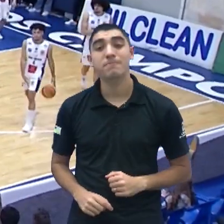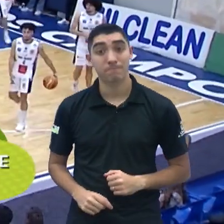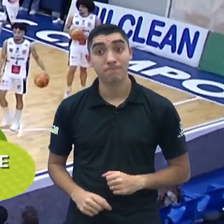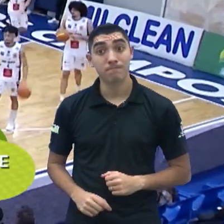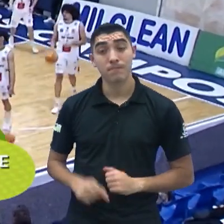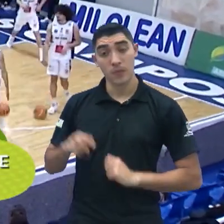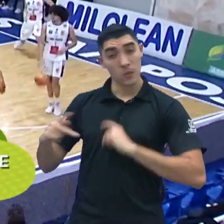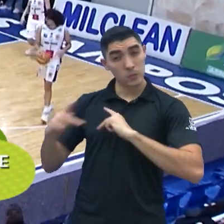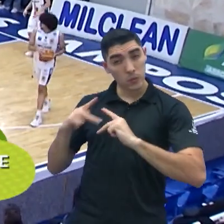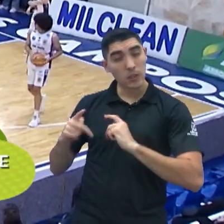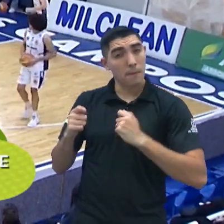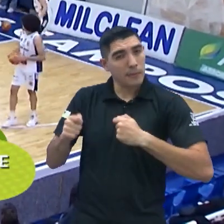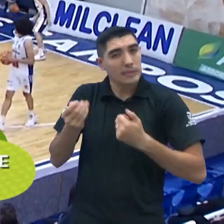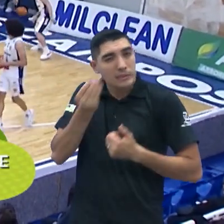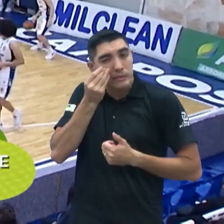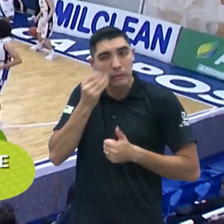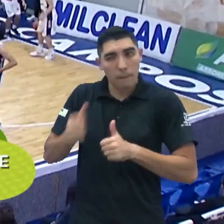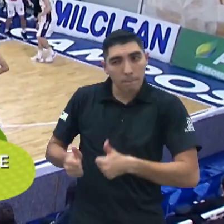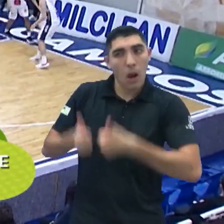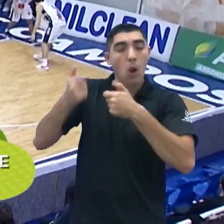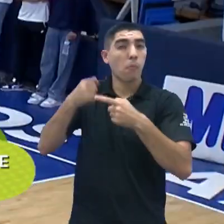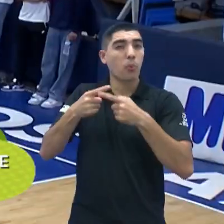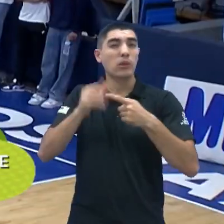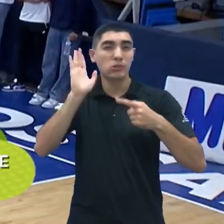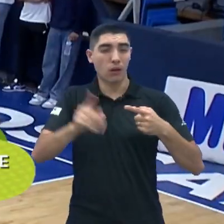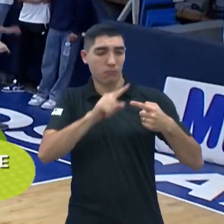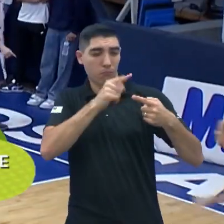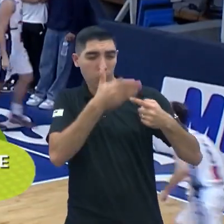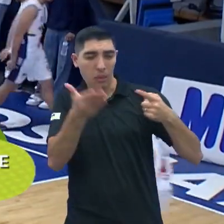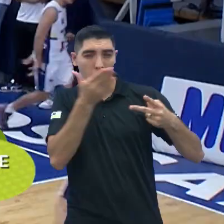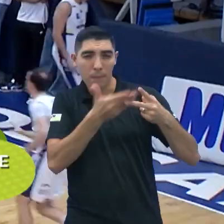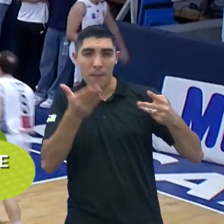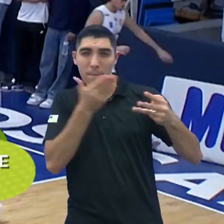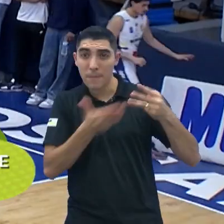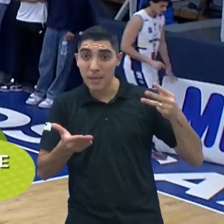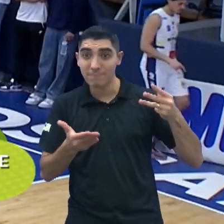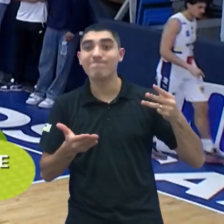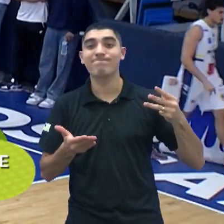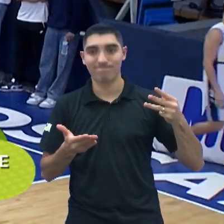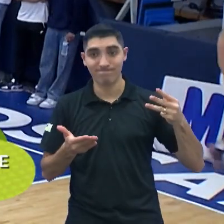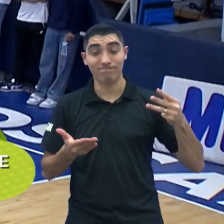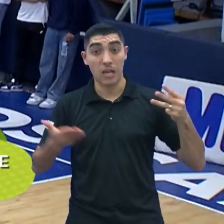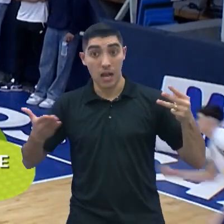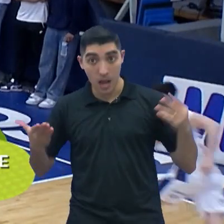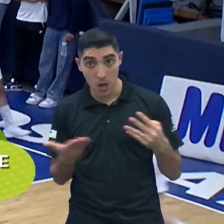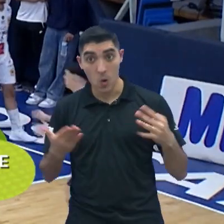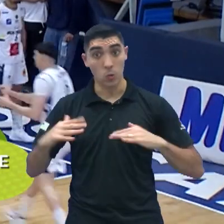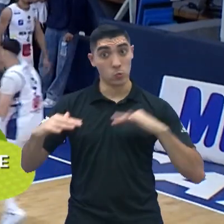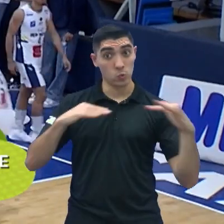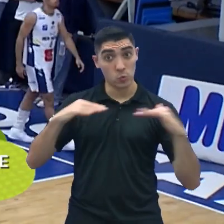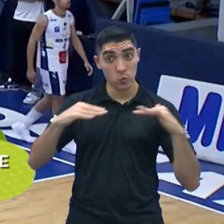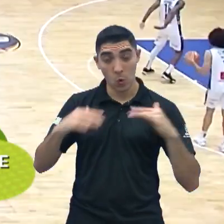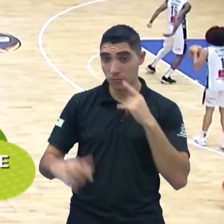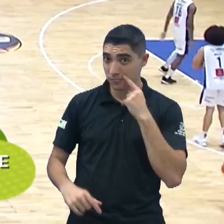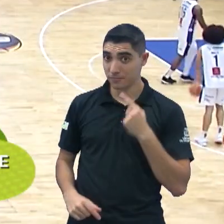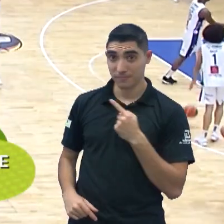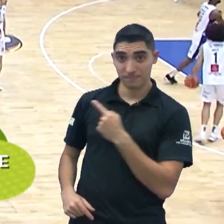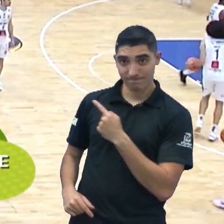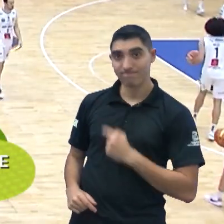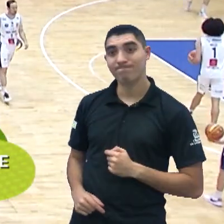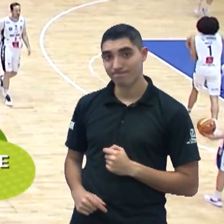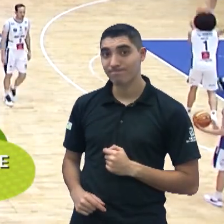na competição após 3 derrotas seguidas, o São José Basquetebol tinha um aliado importante,